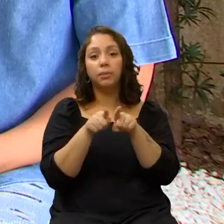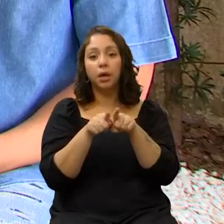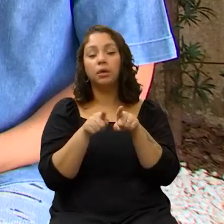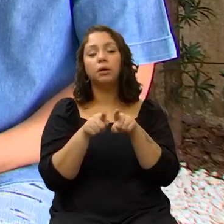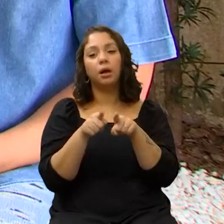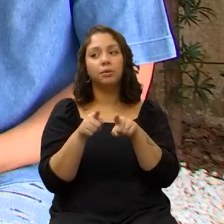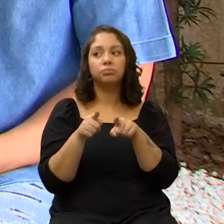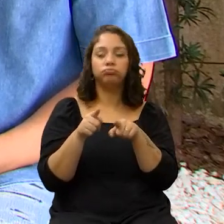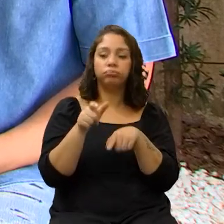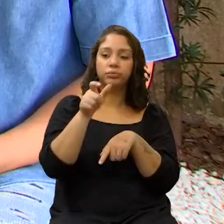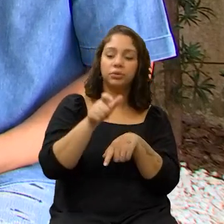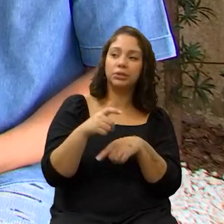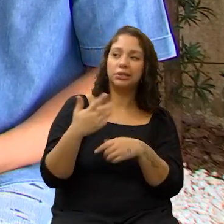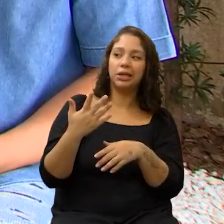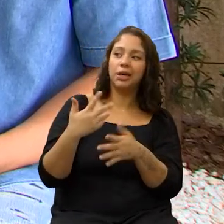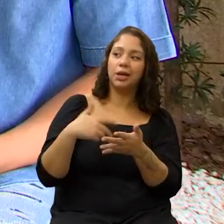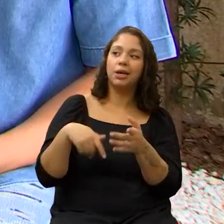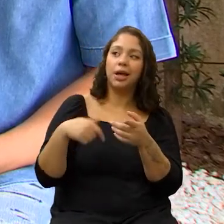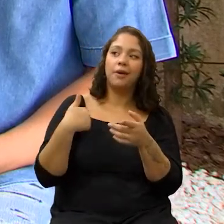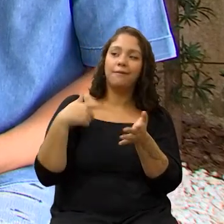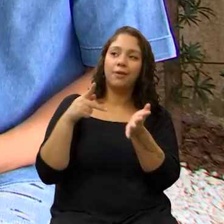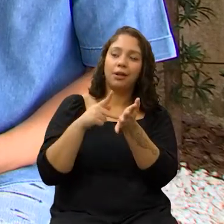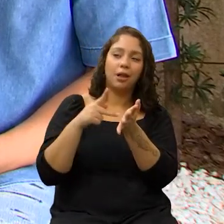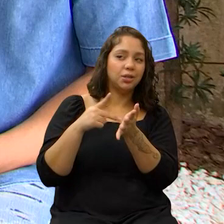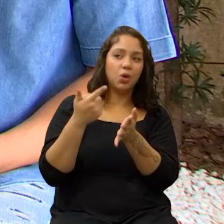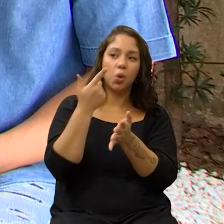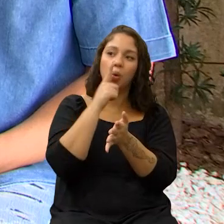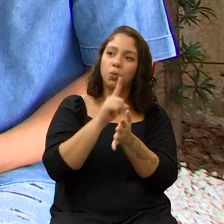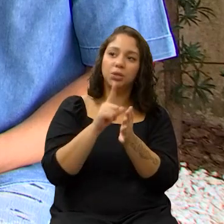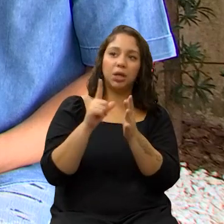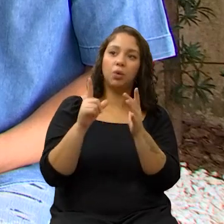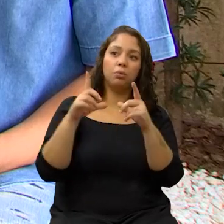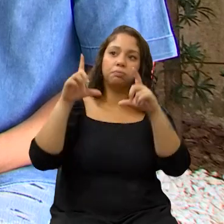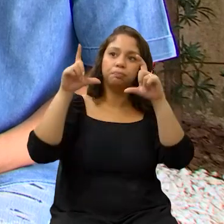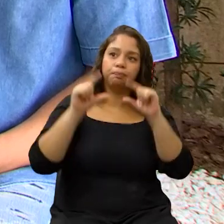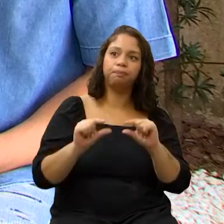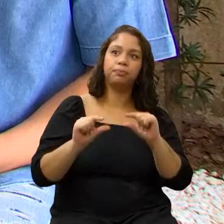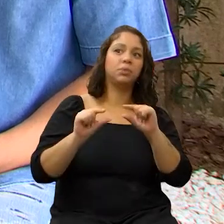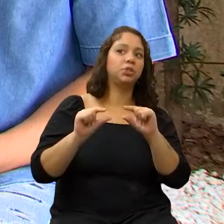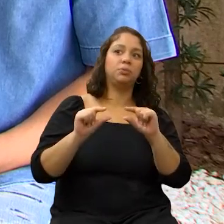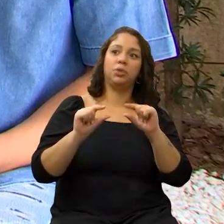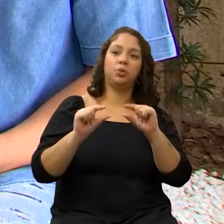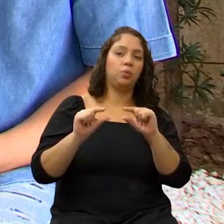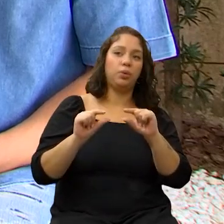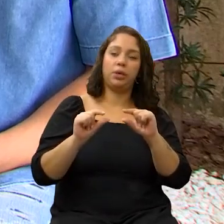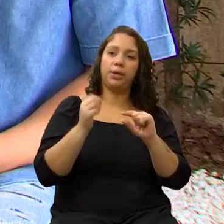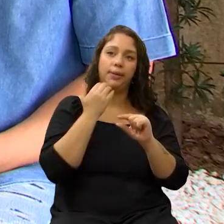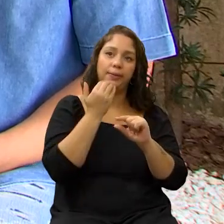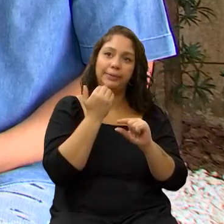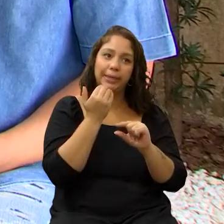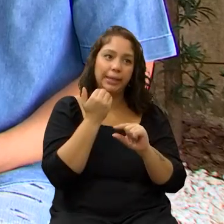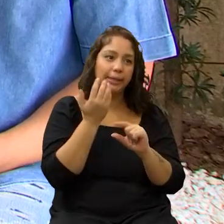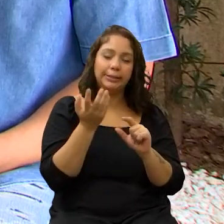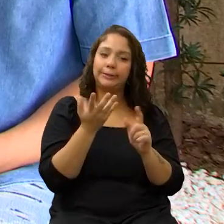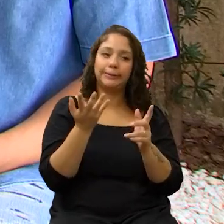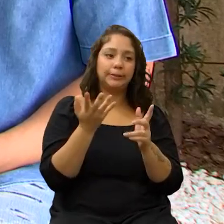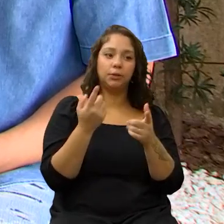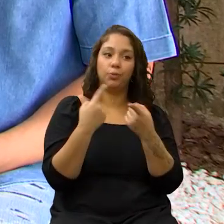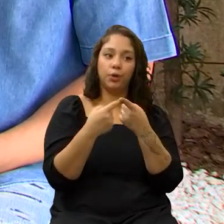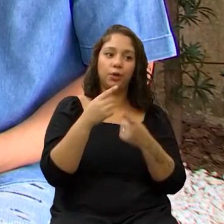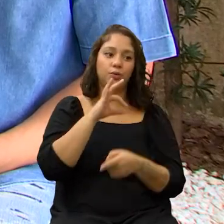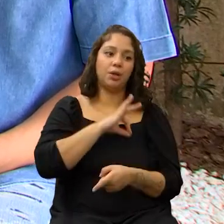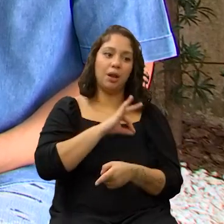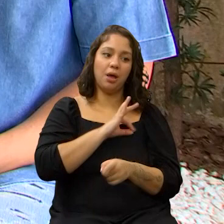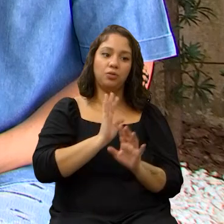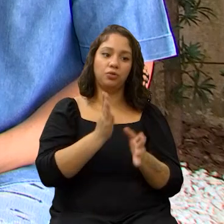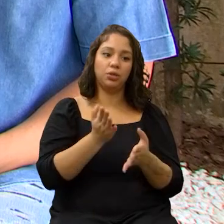a pessoa realmente eu não consigo reduzir mais os meus gastos para adequar ao quanto